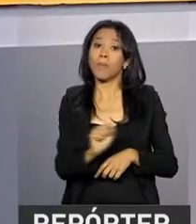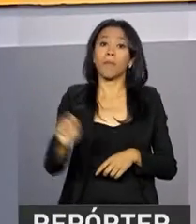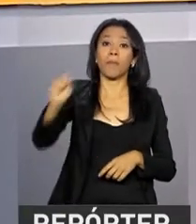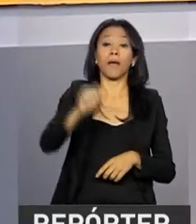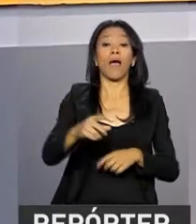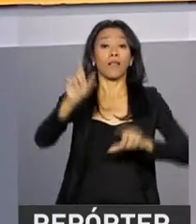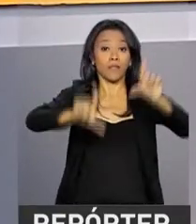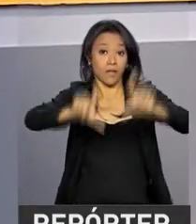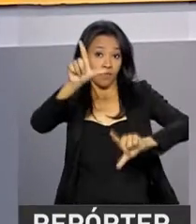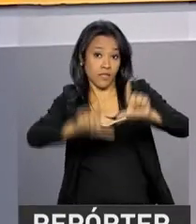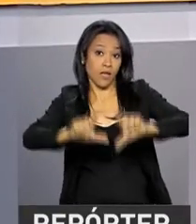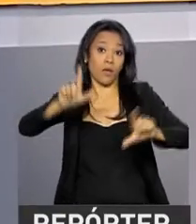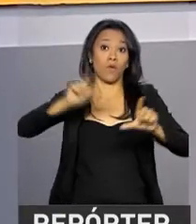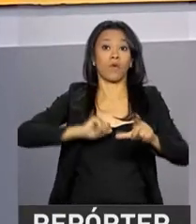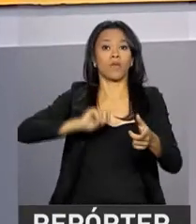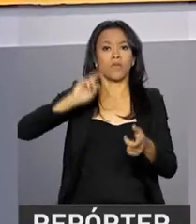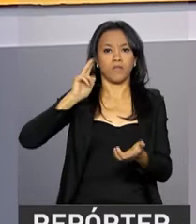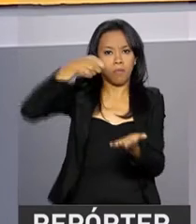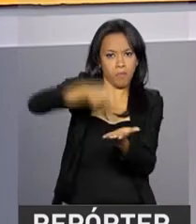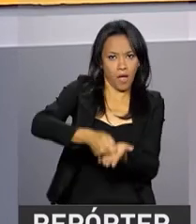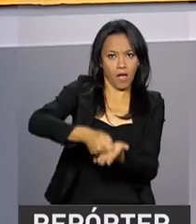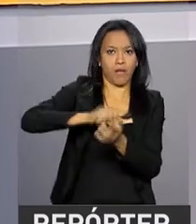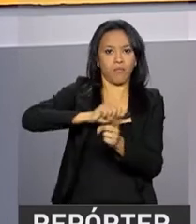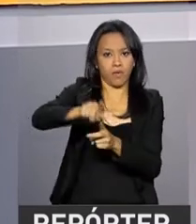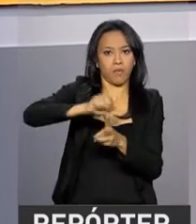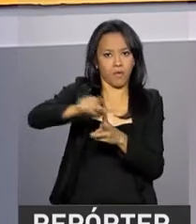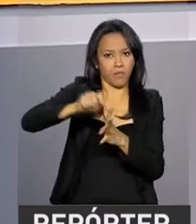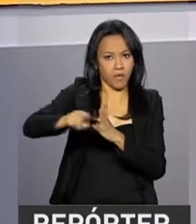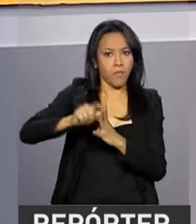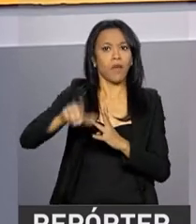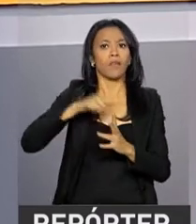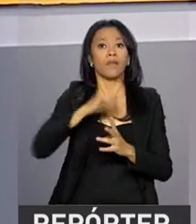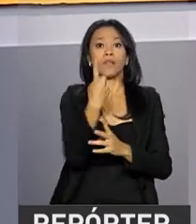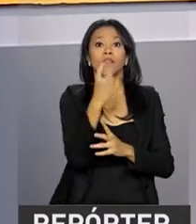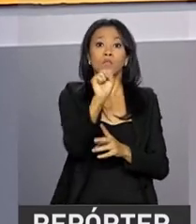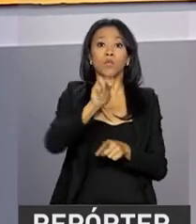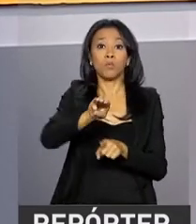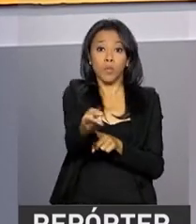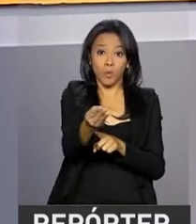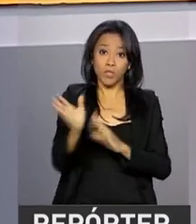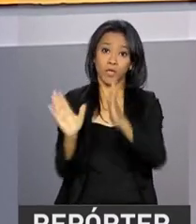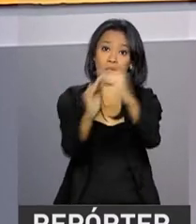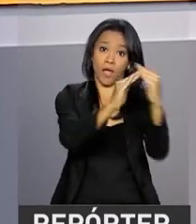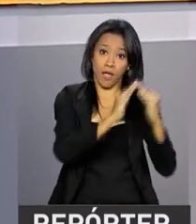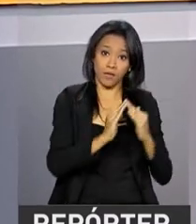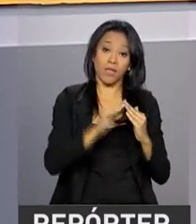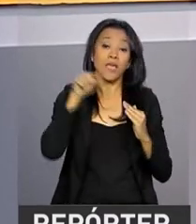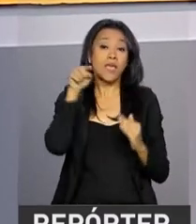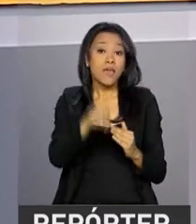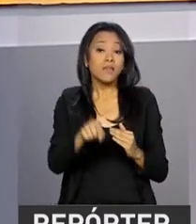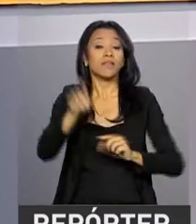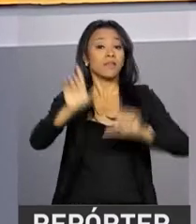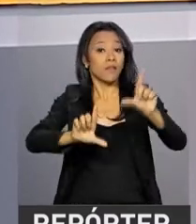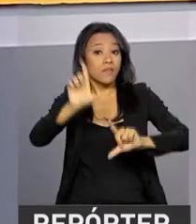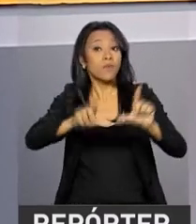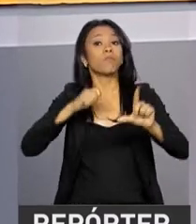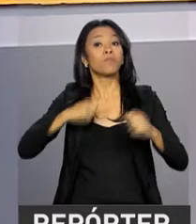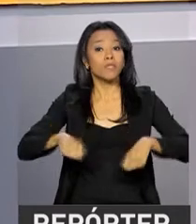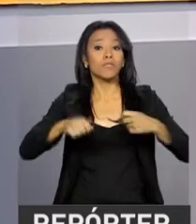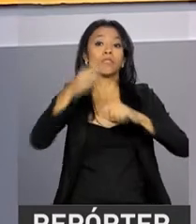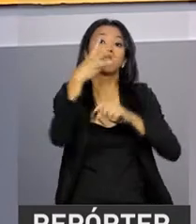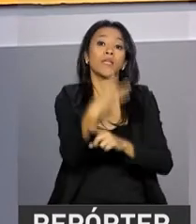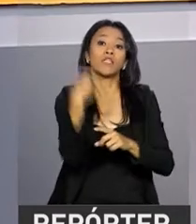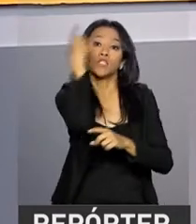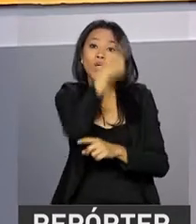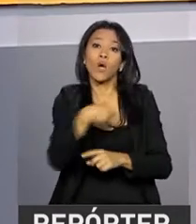está presente em mais de 18 milhões de residências por lei esses canais devem dedicar pelo menos três horas e meia por